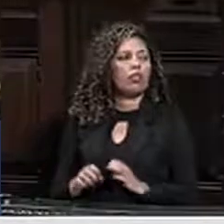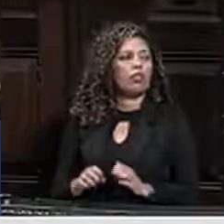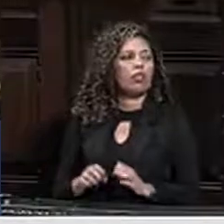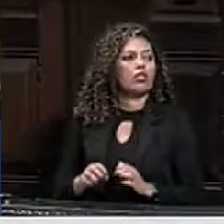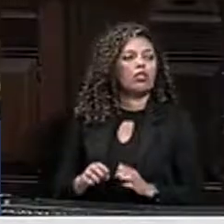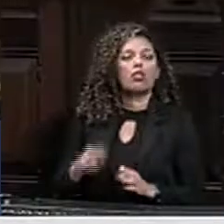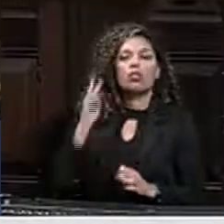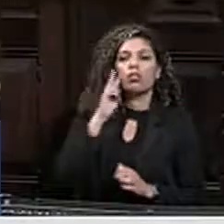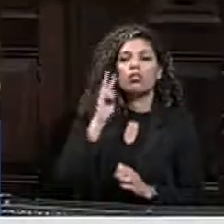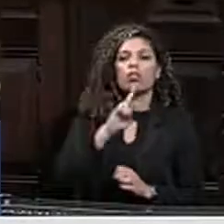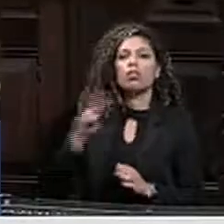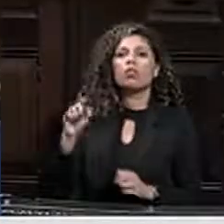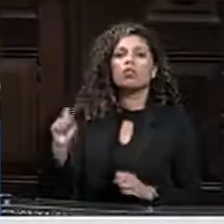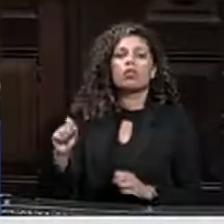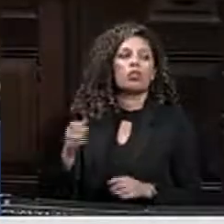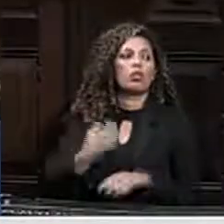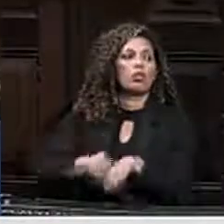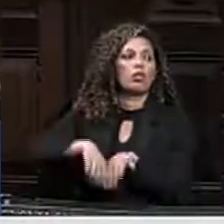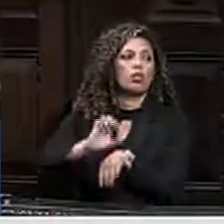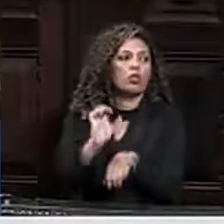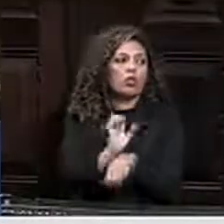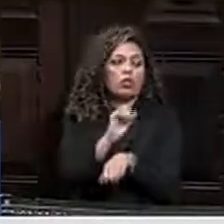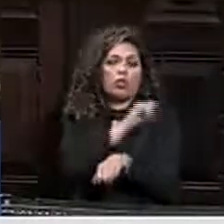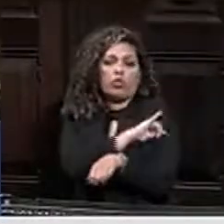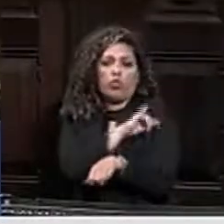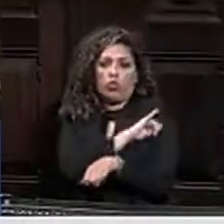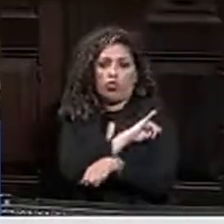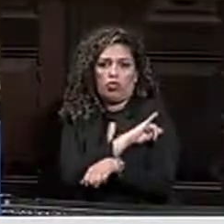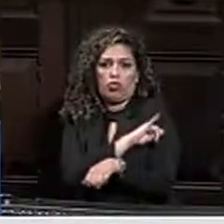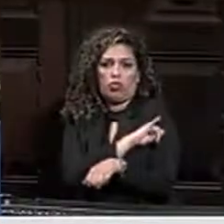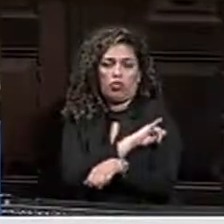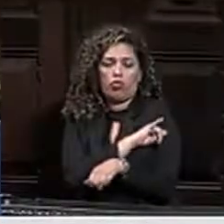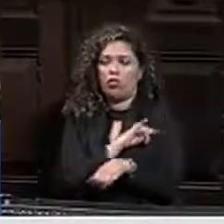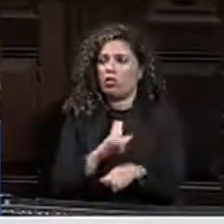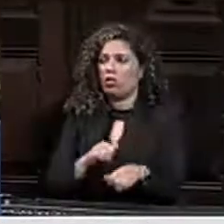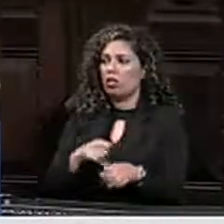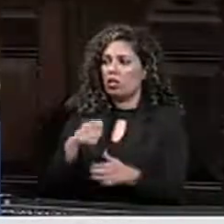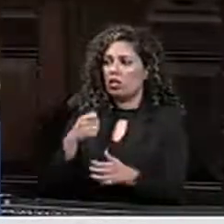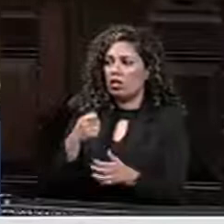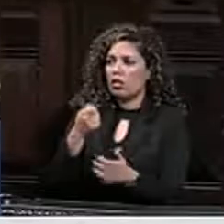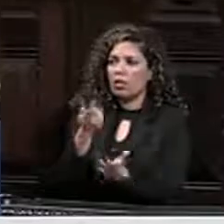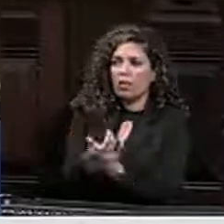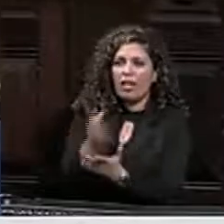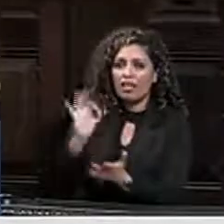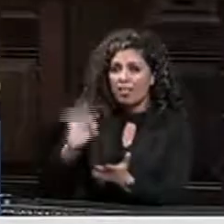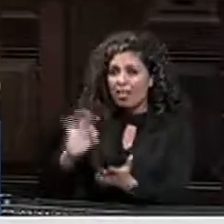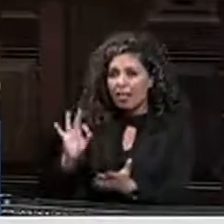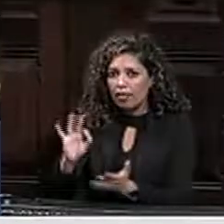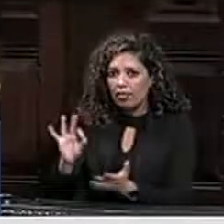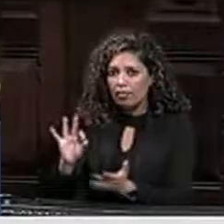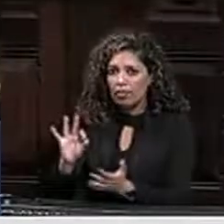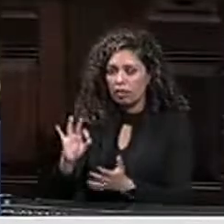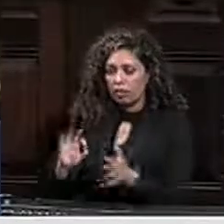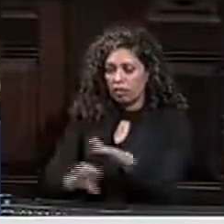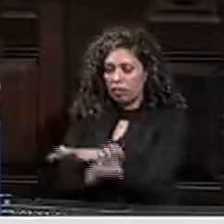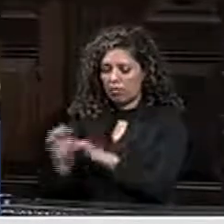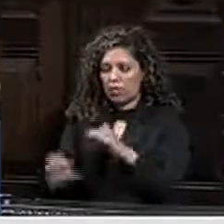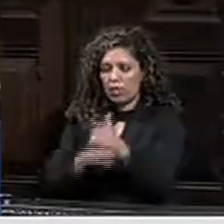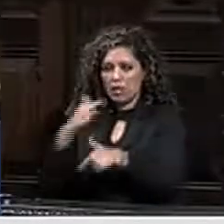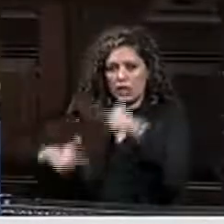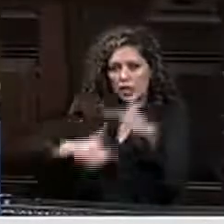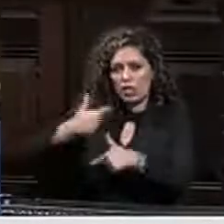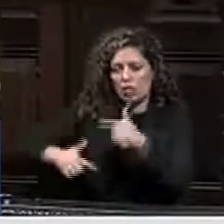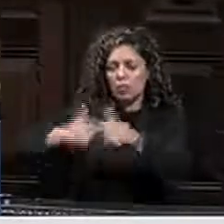o Estado deve para determinada empresa. A empresa é devedora do Estado, ela está na lista